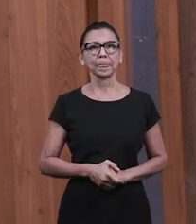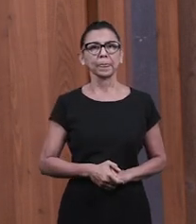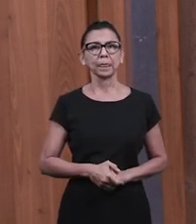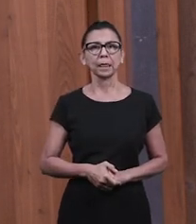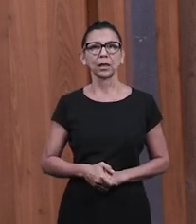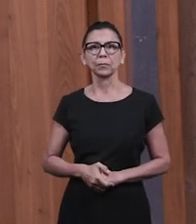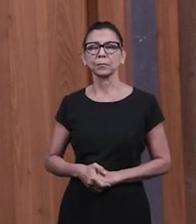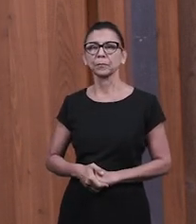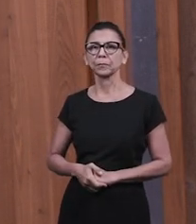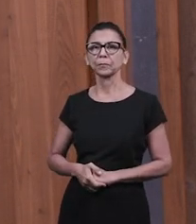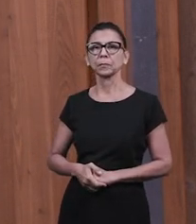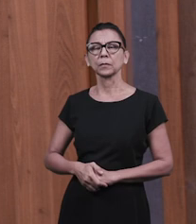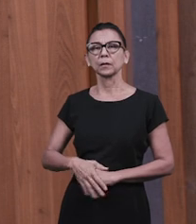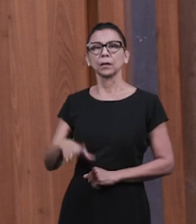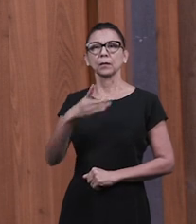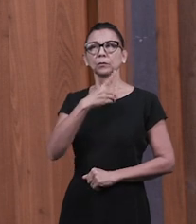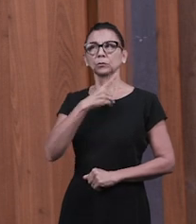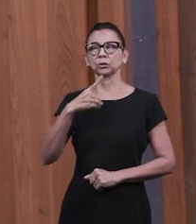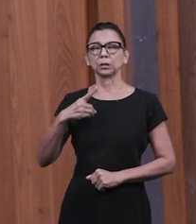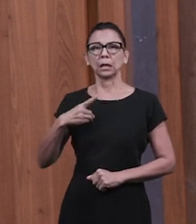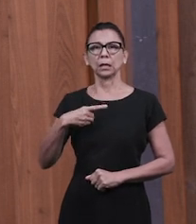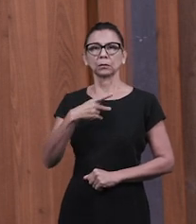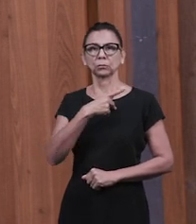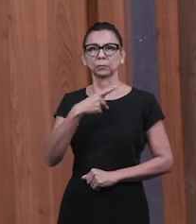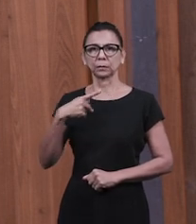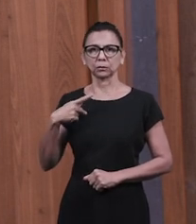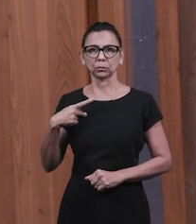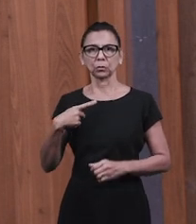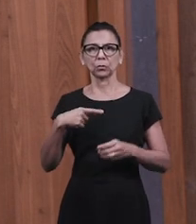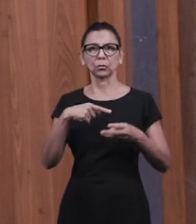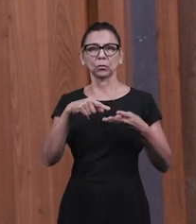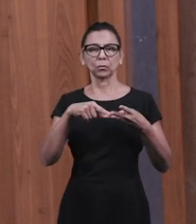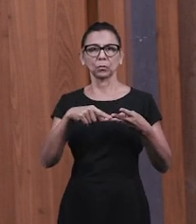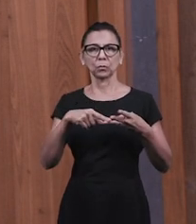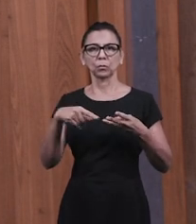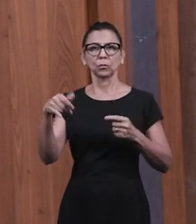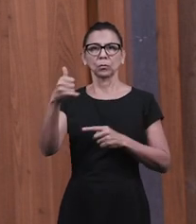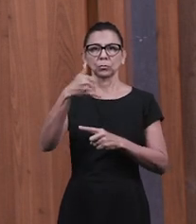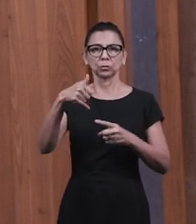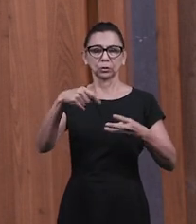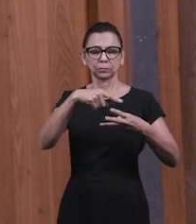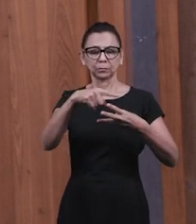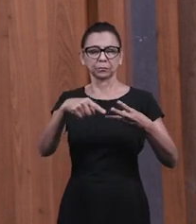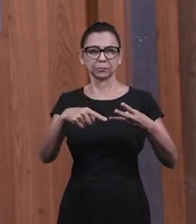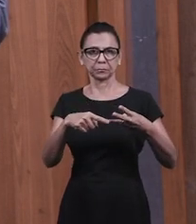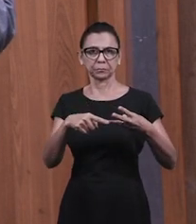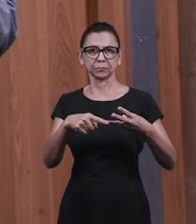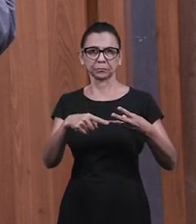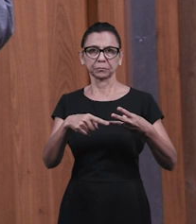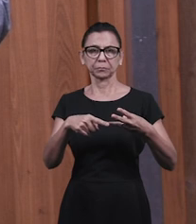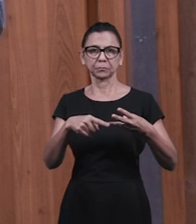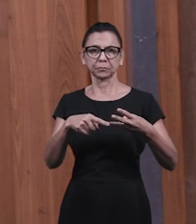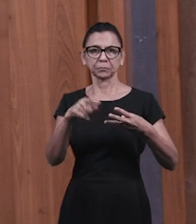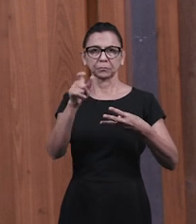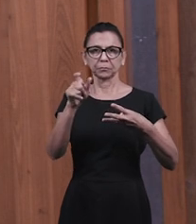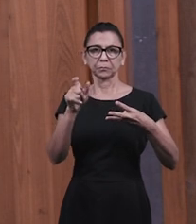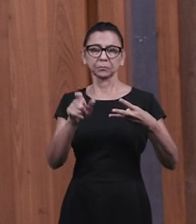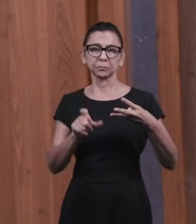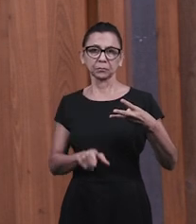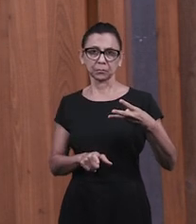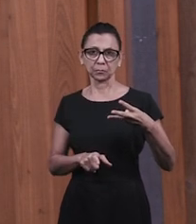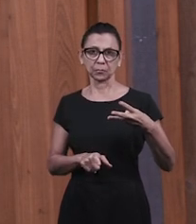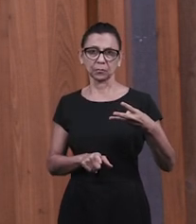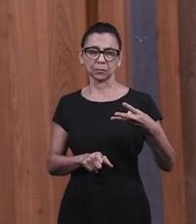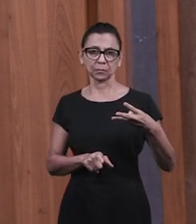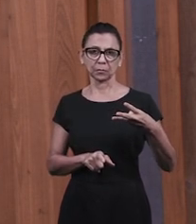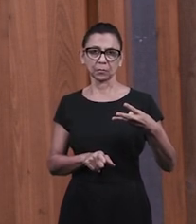foi outorgado a um obreiro, a um diácono, a um pastor, a um ungido? Quem vai nos dar essa resposta agora é o nosso